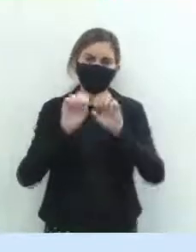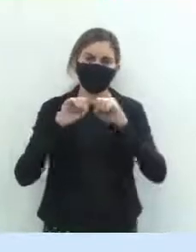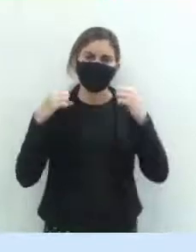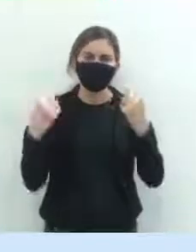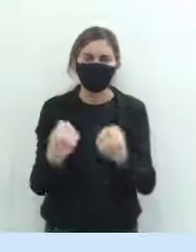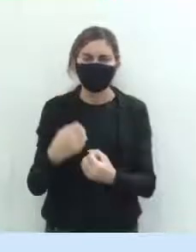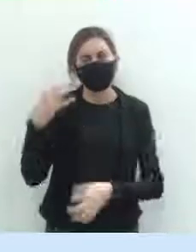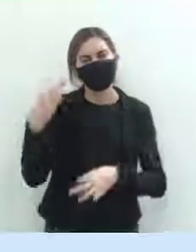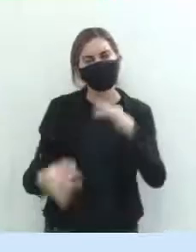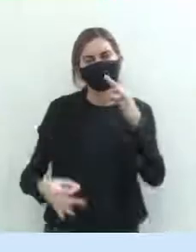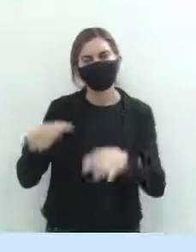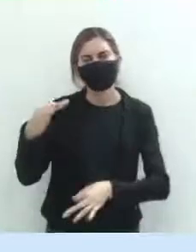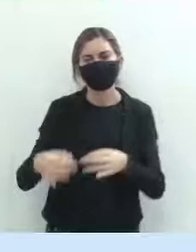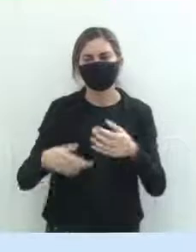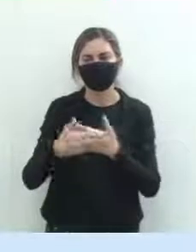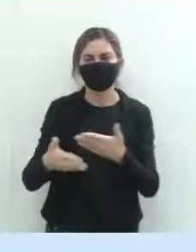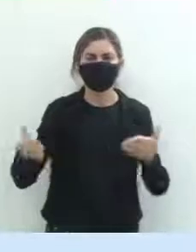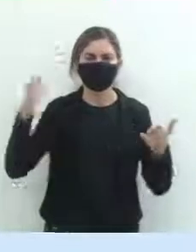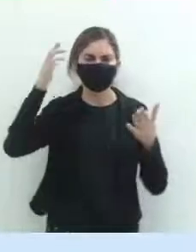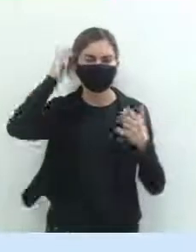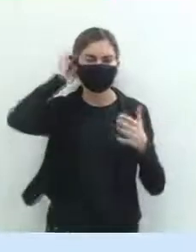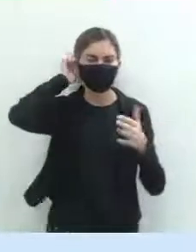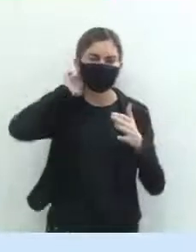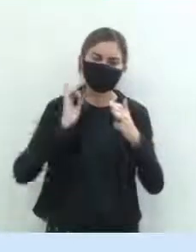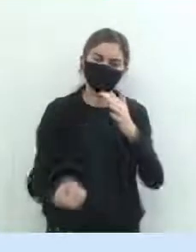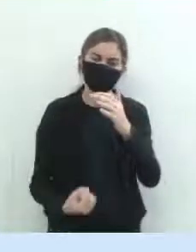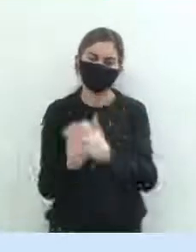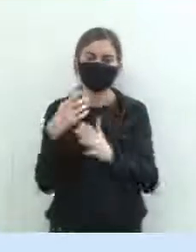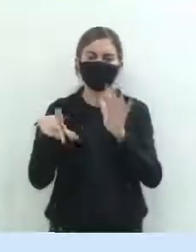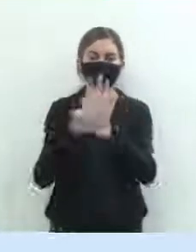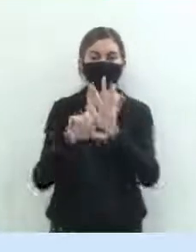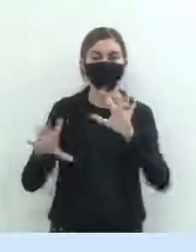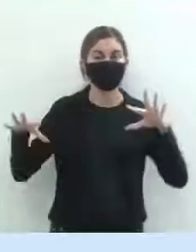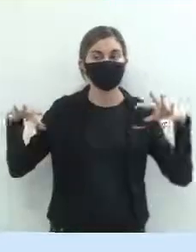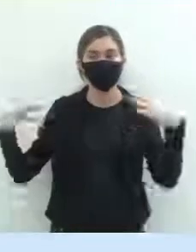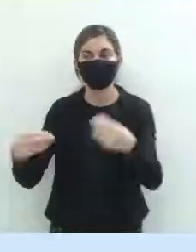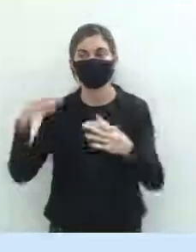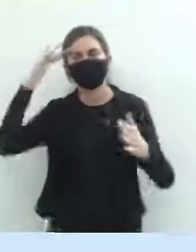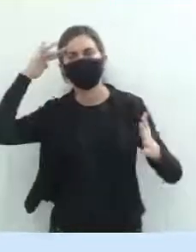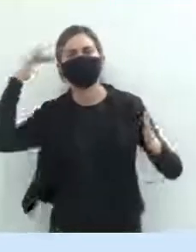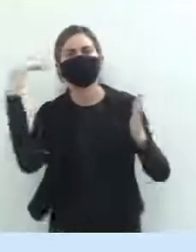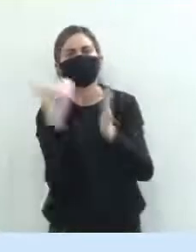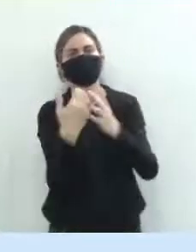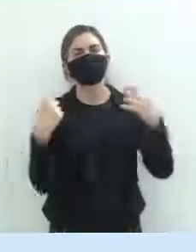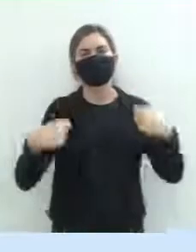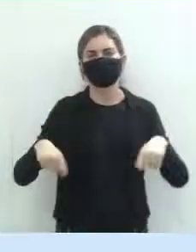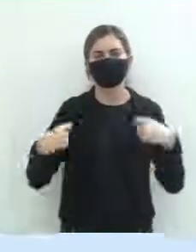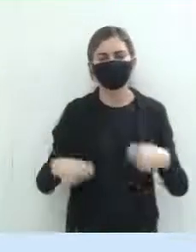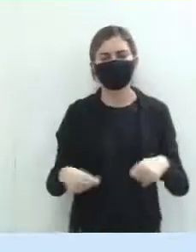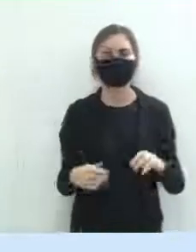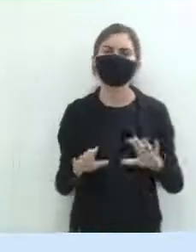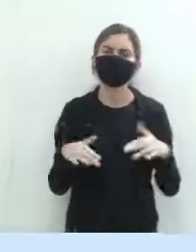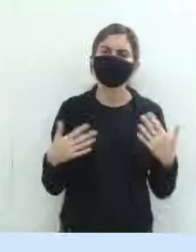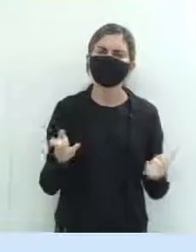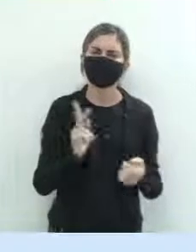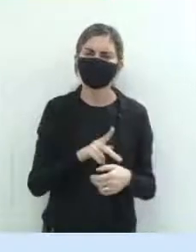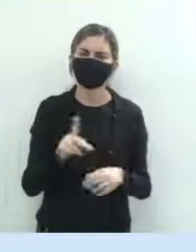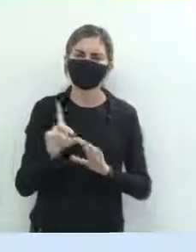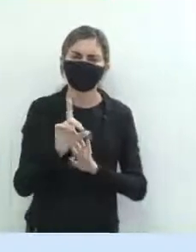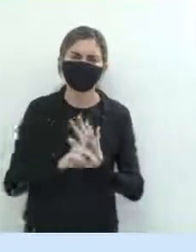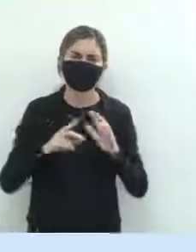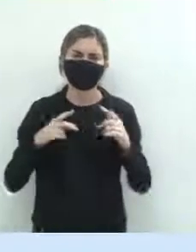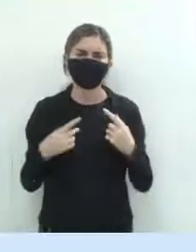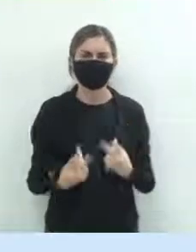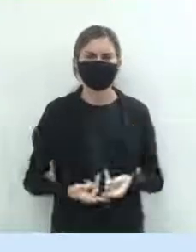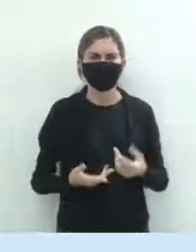o jurídico, ela vai se tornar uma lei onde todos precisam seguir. Então, professor, os direitos humanos